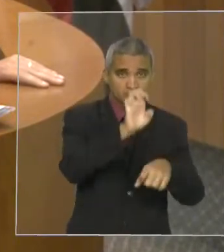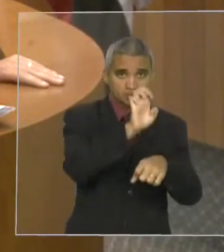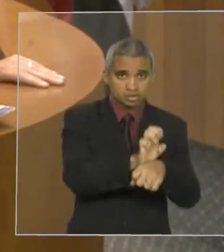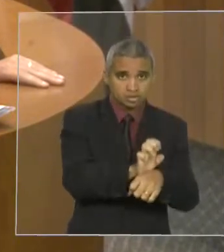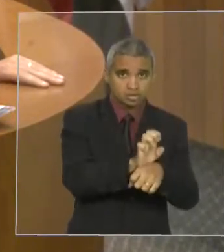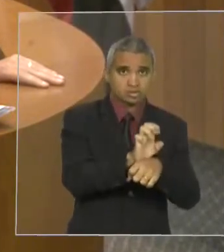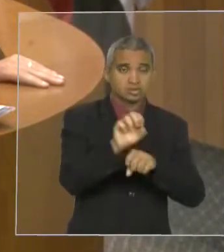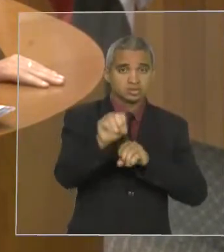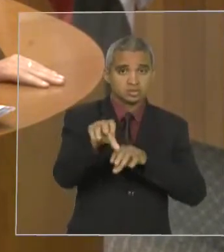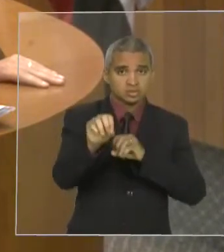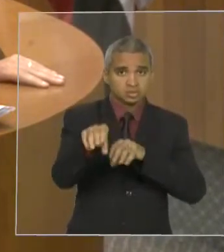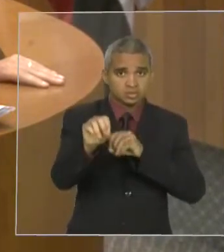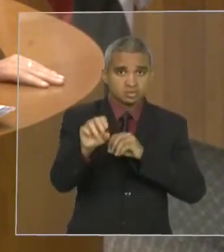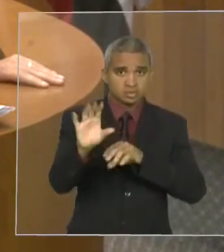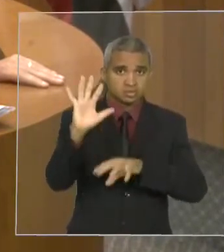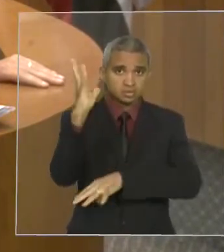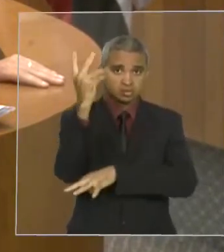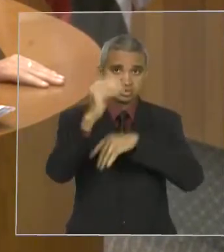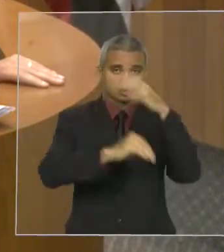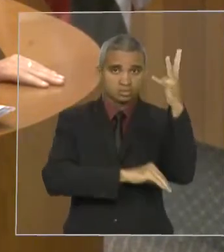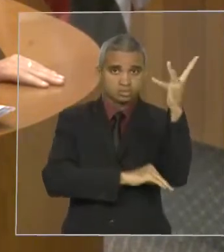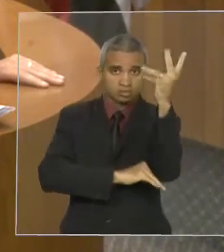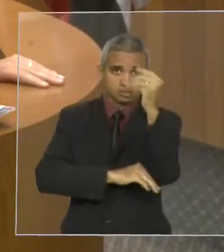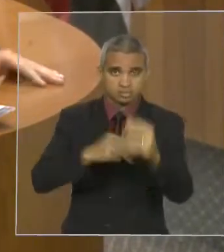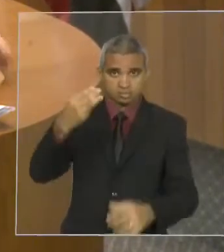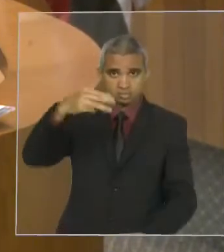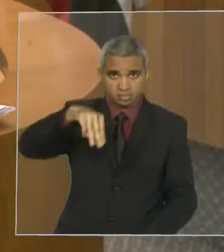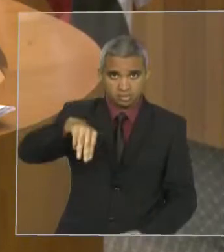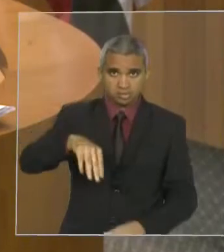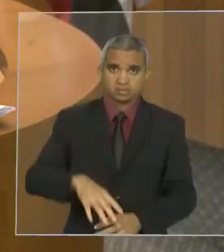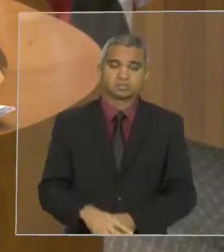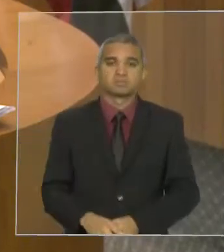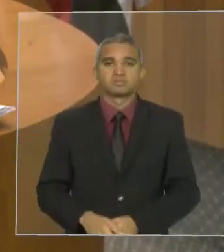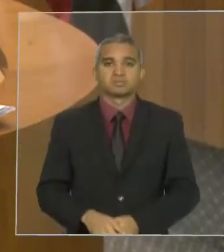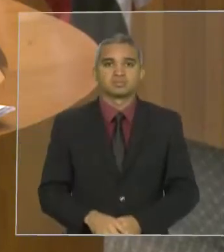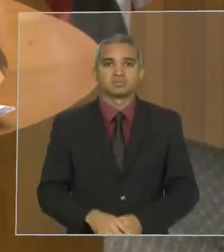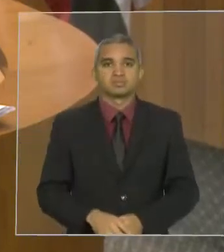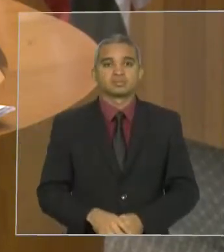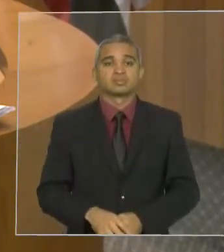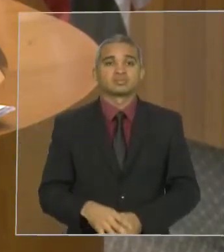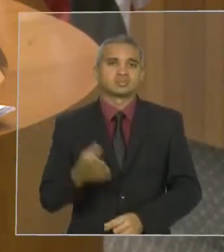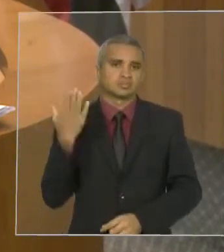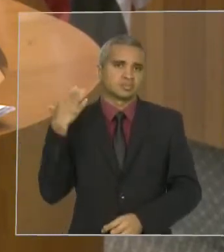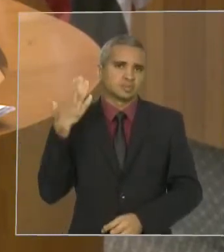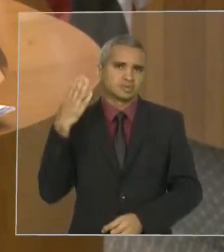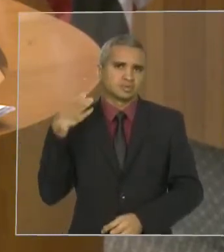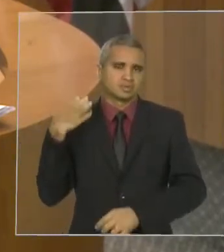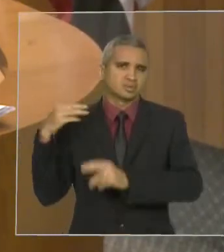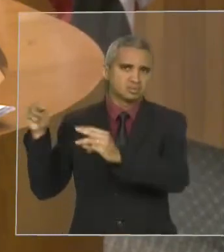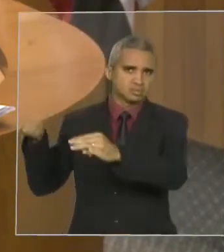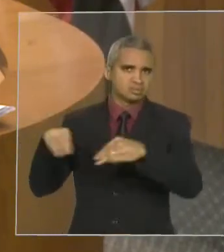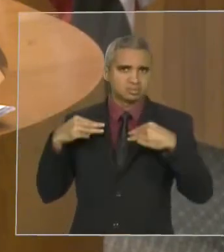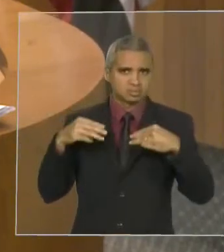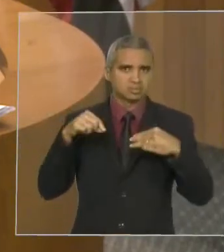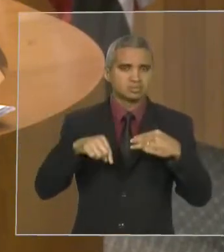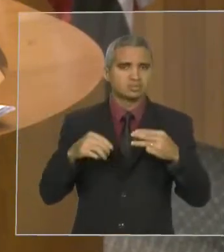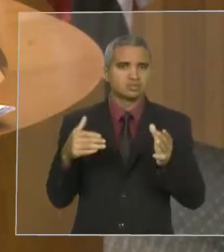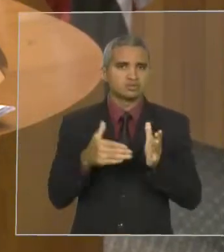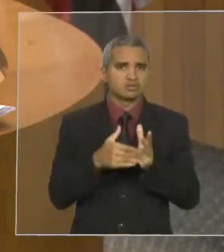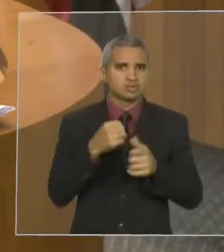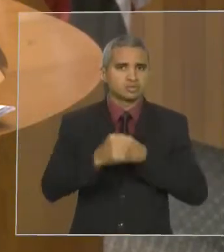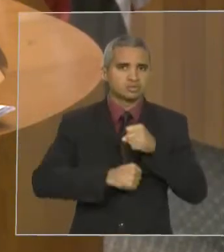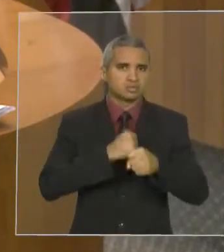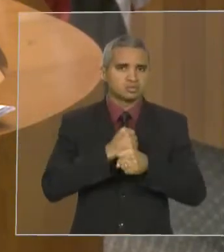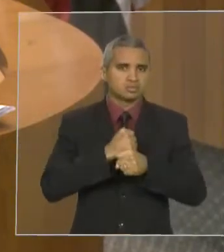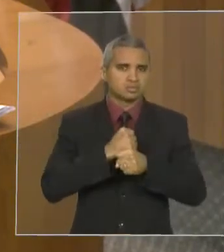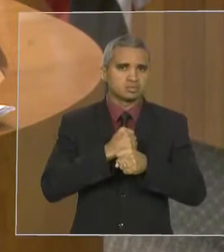dá outras providências. Quando essa matéria chegou a esta casa, senhor presidente, já foi no final do ano passado, já praticamente